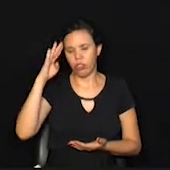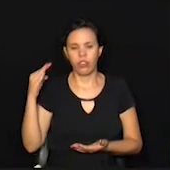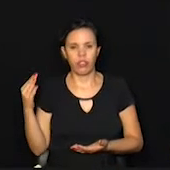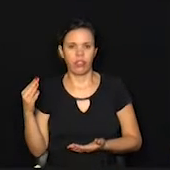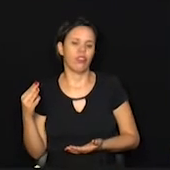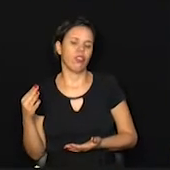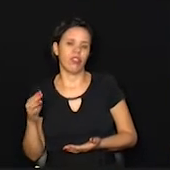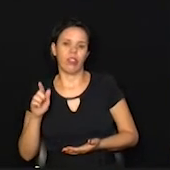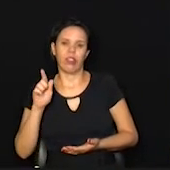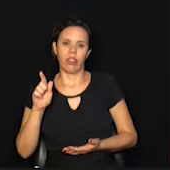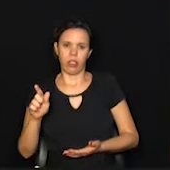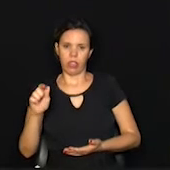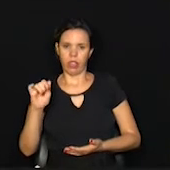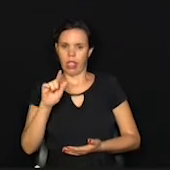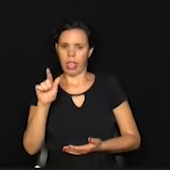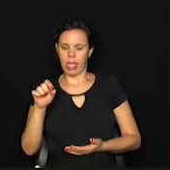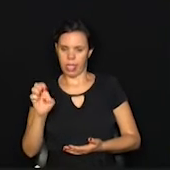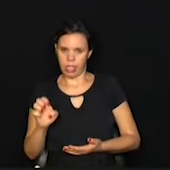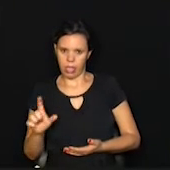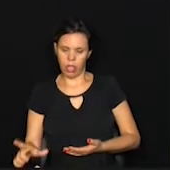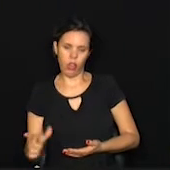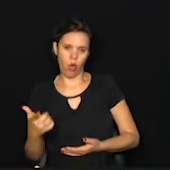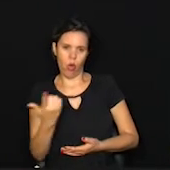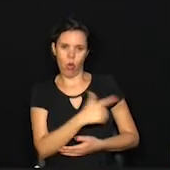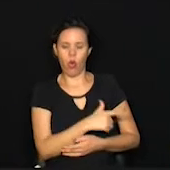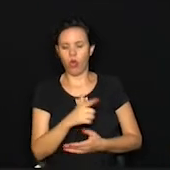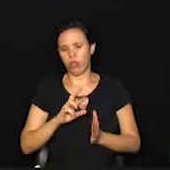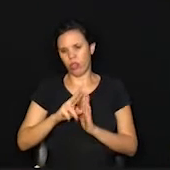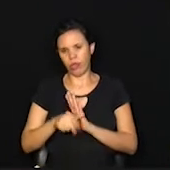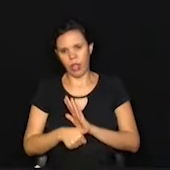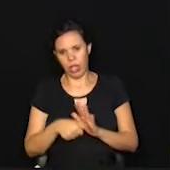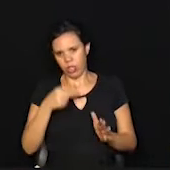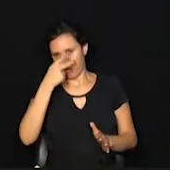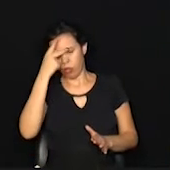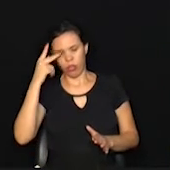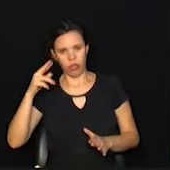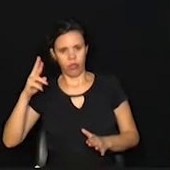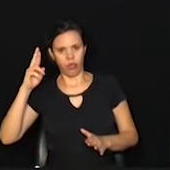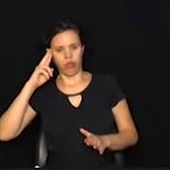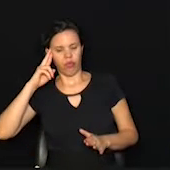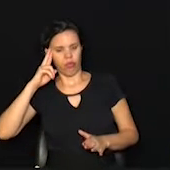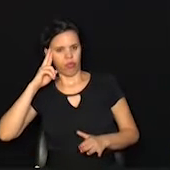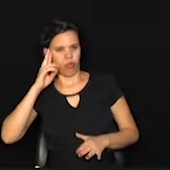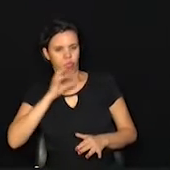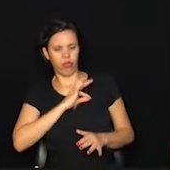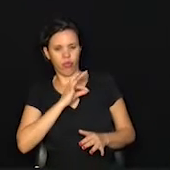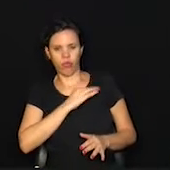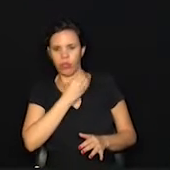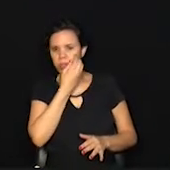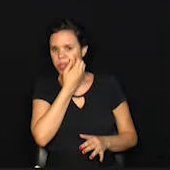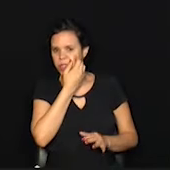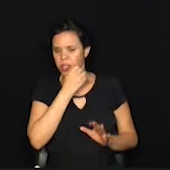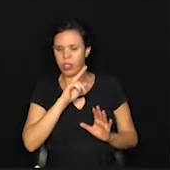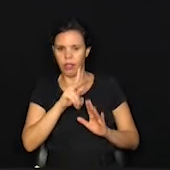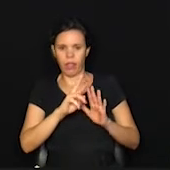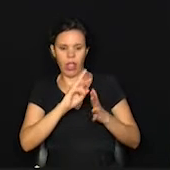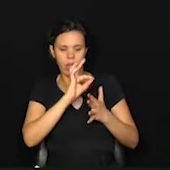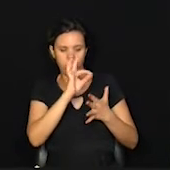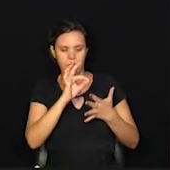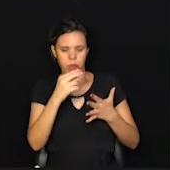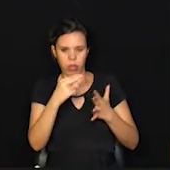o general Castello Branco General Costa e Silva eu sou Médici o Figueiredo essa turma